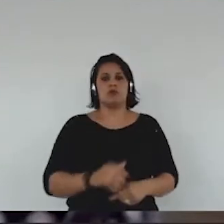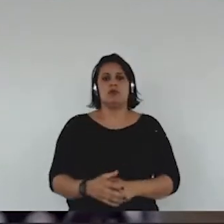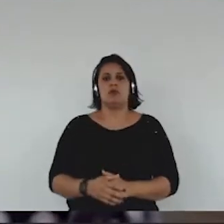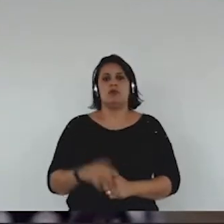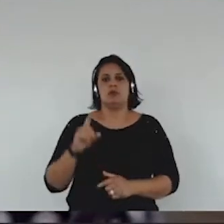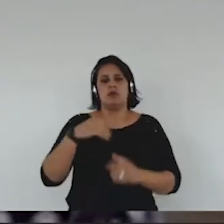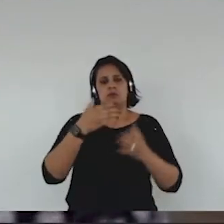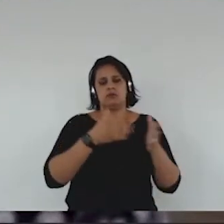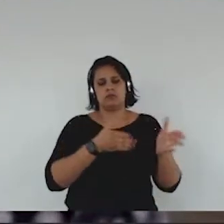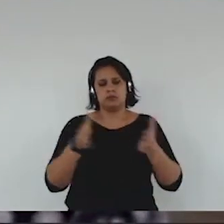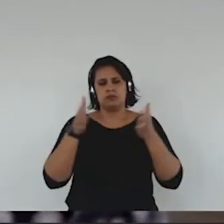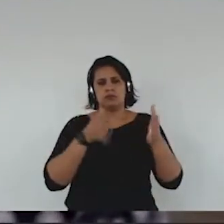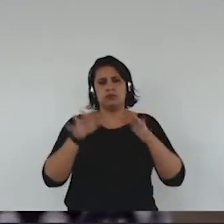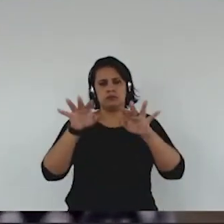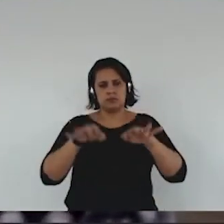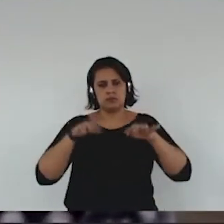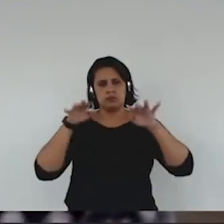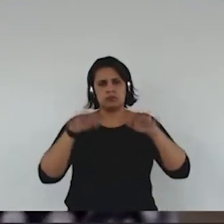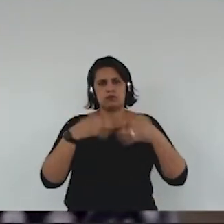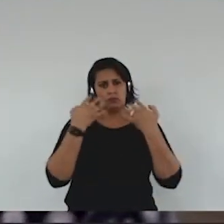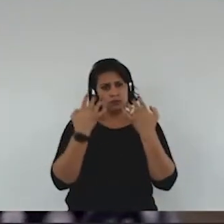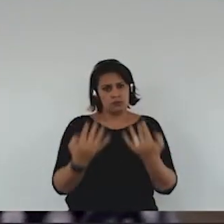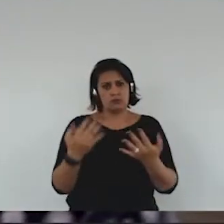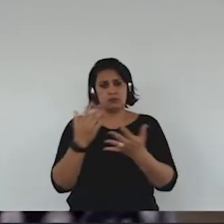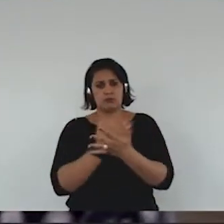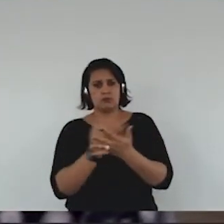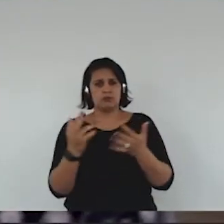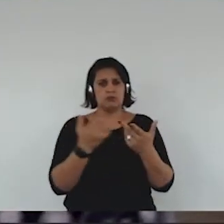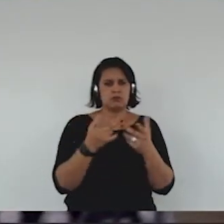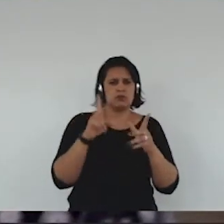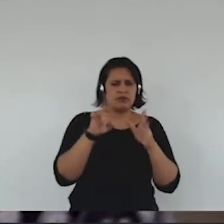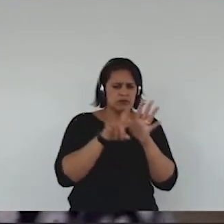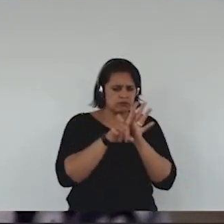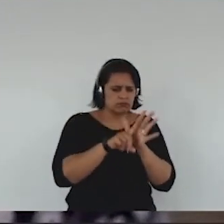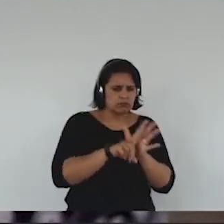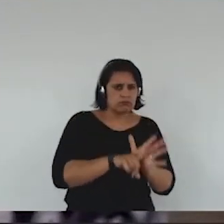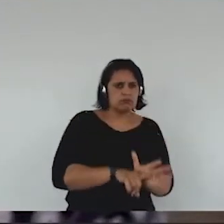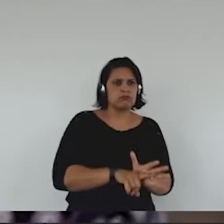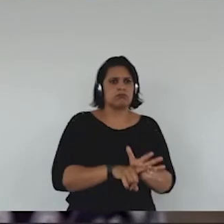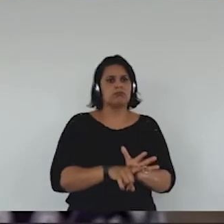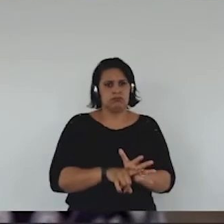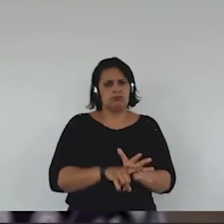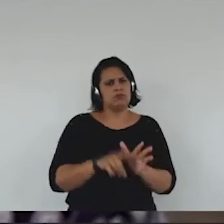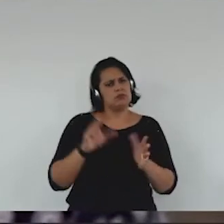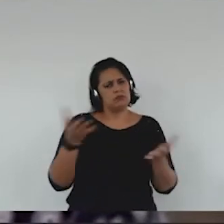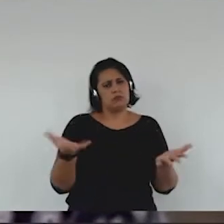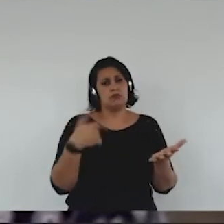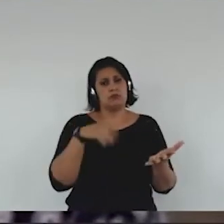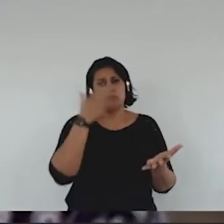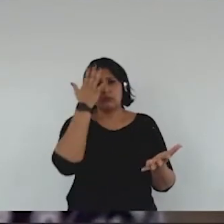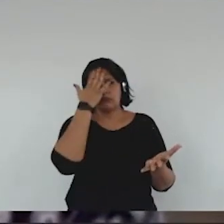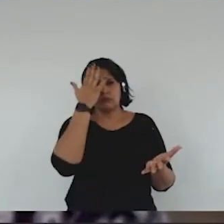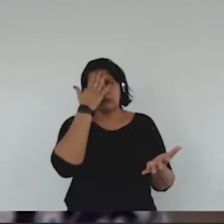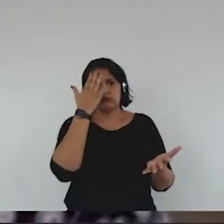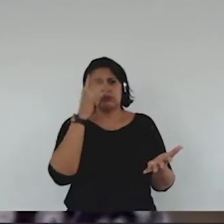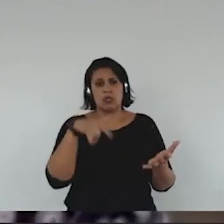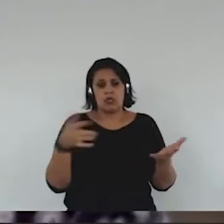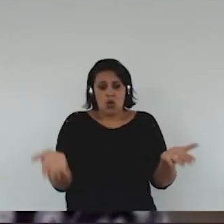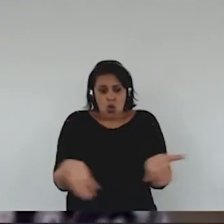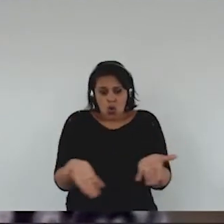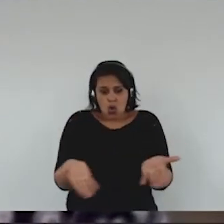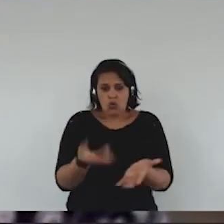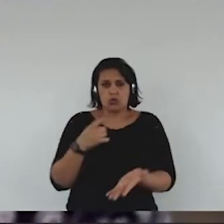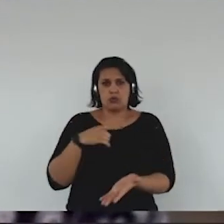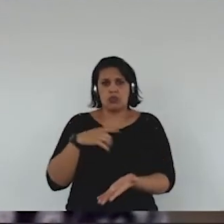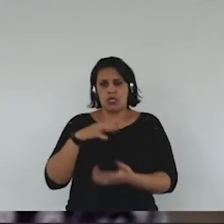acompanhar audiências e algumas câmaras especificamente fazer o escrutínio. É claro dizer que hoje a Câmara em si ela tem um